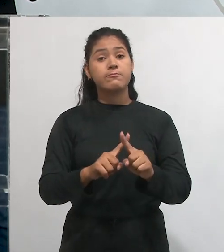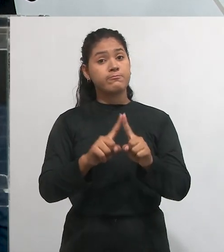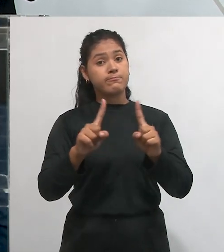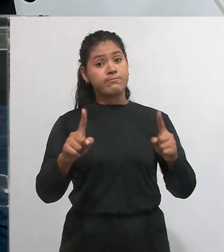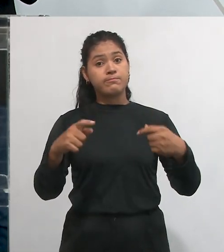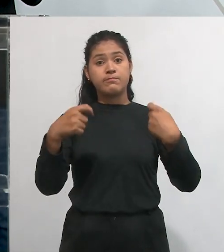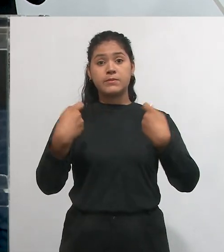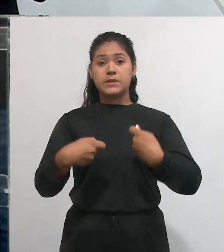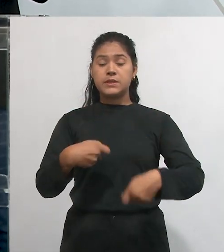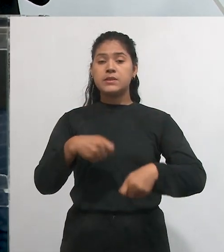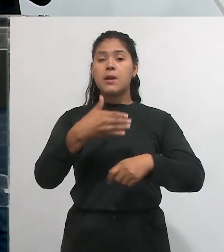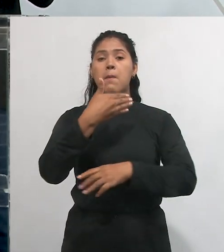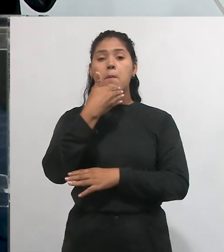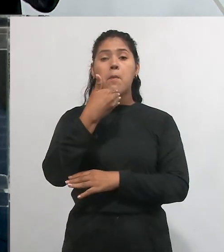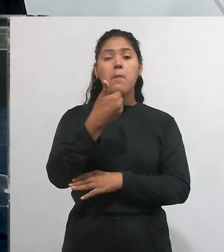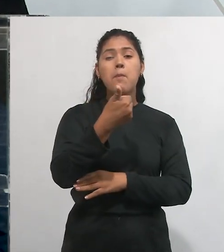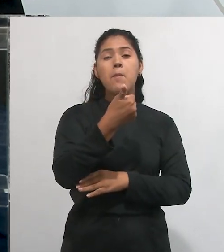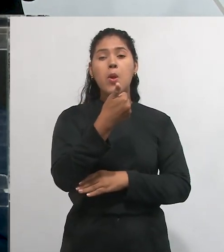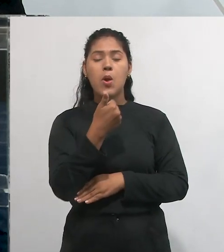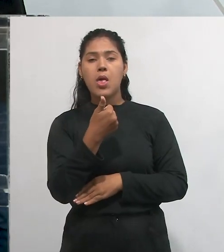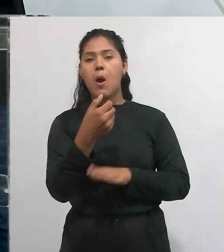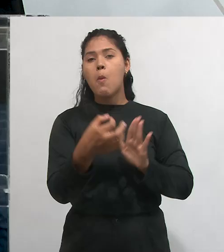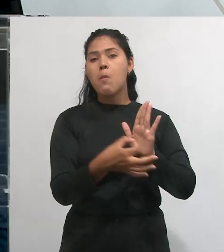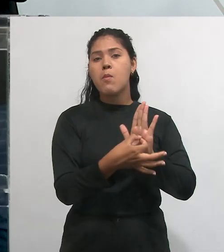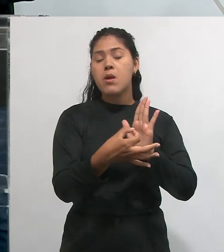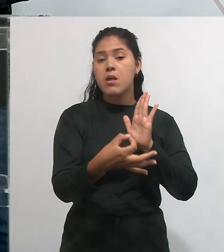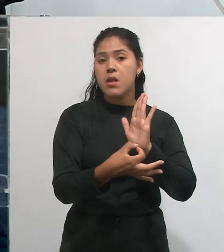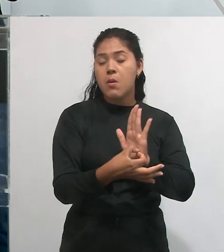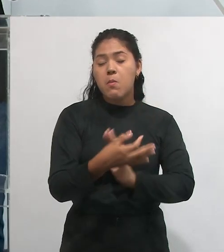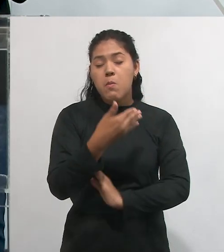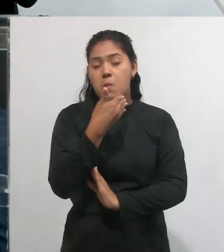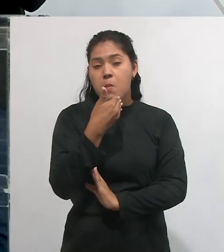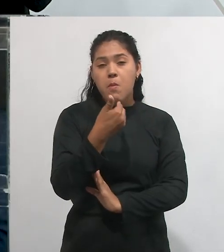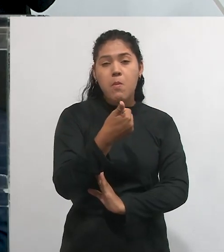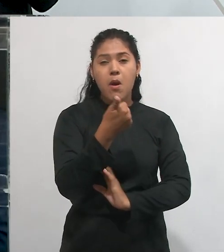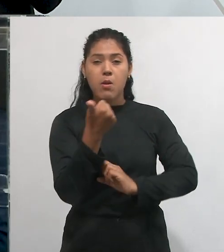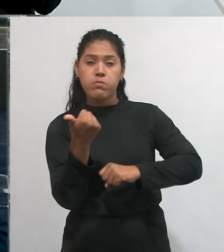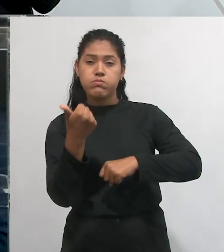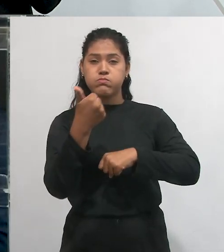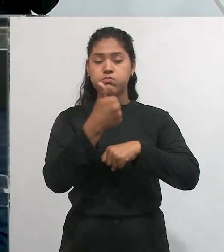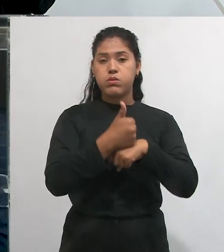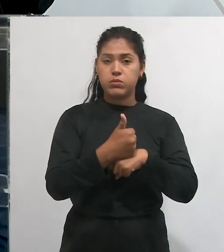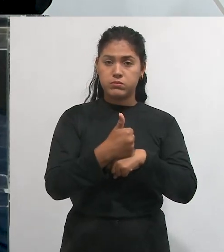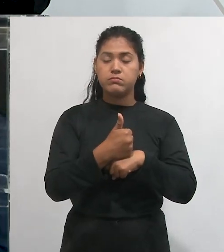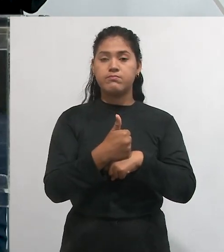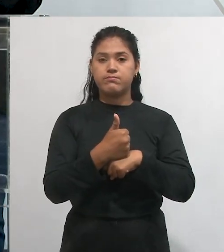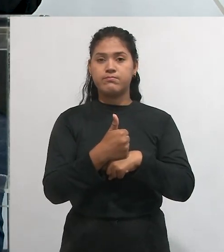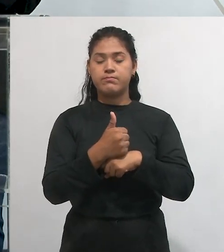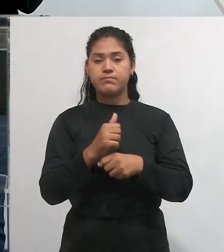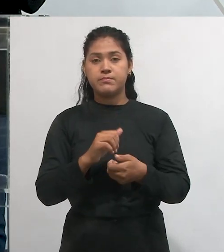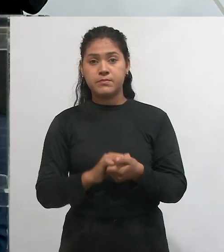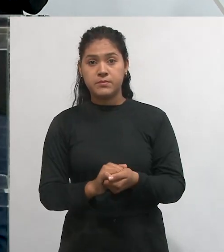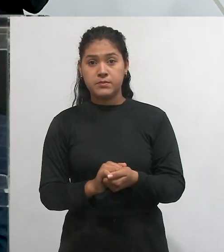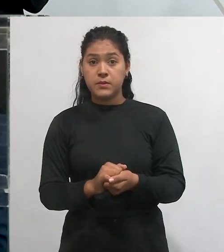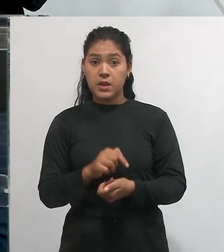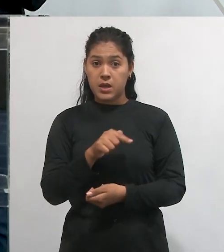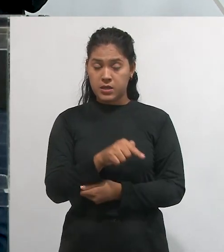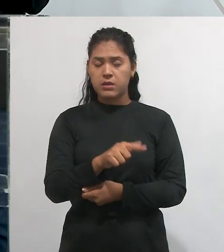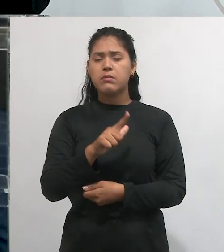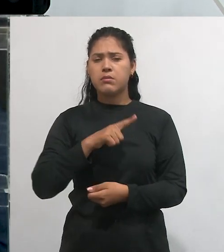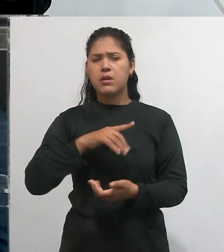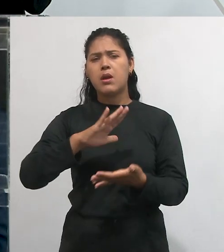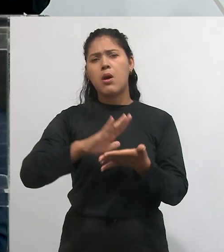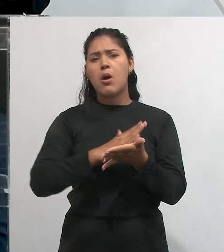melhor narrativa ela vai revelar o que é o ser. E aqui tem um ponto fundamental, é uma aposta na fala. O